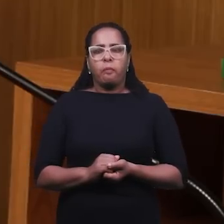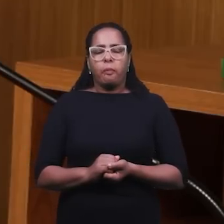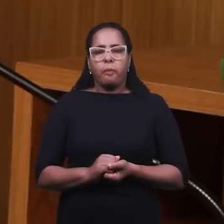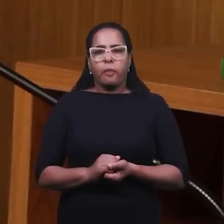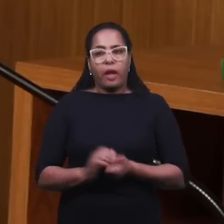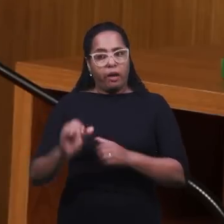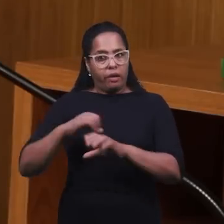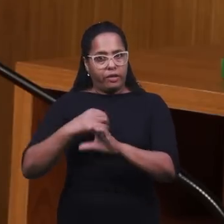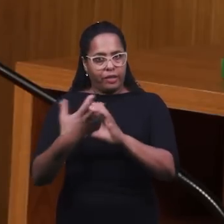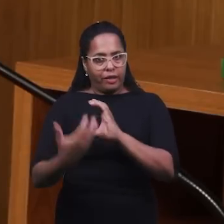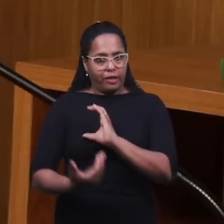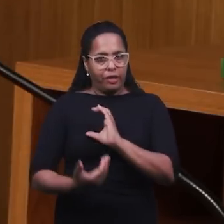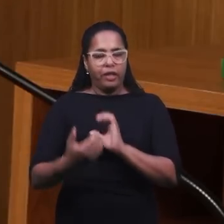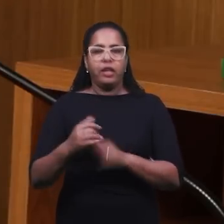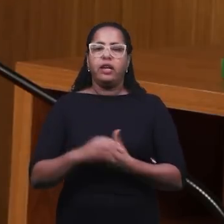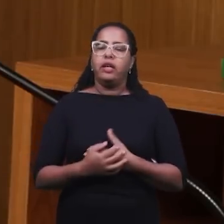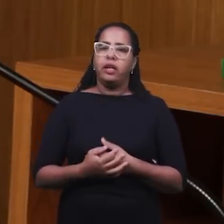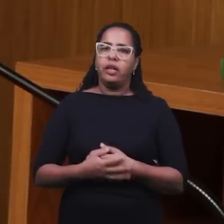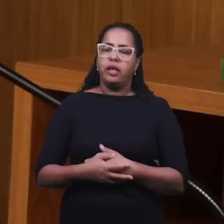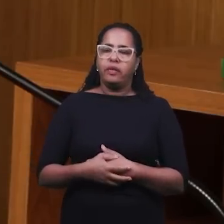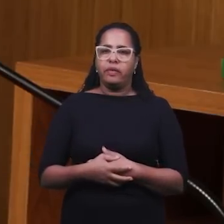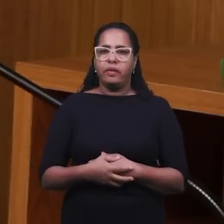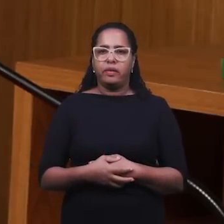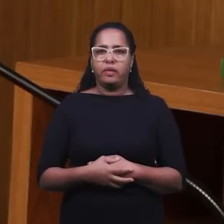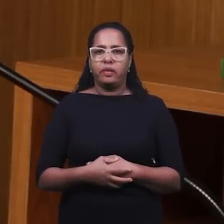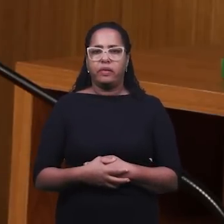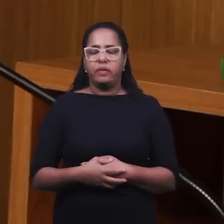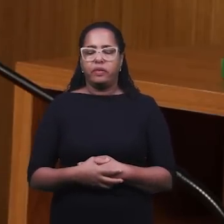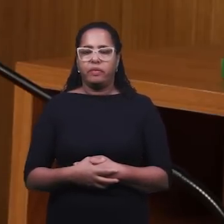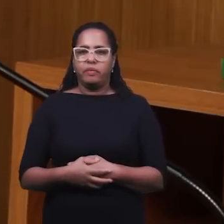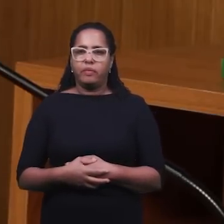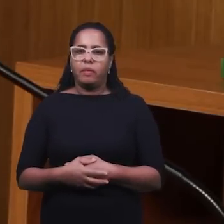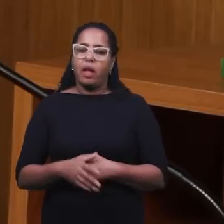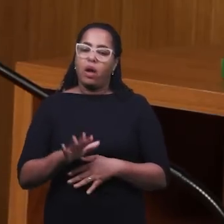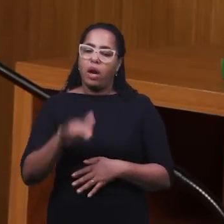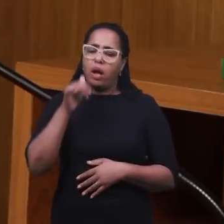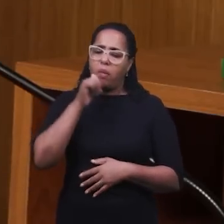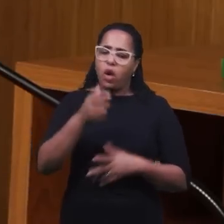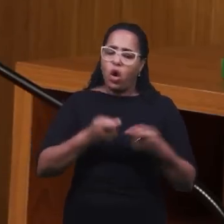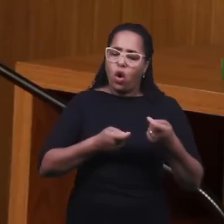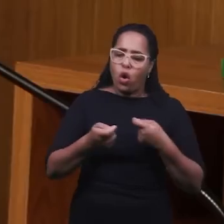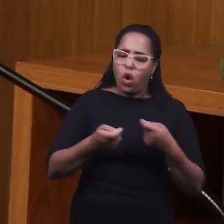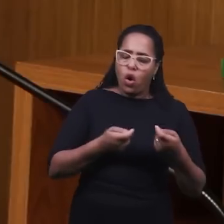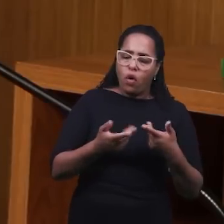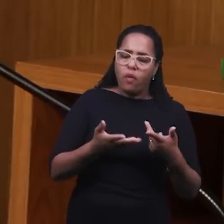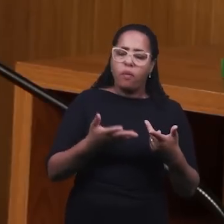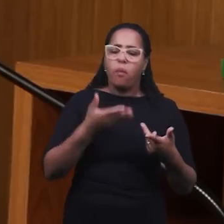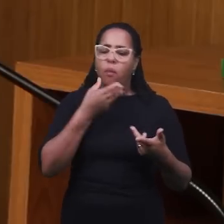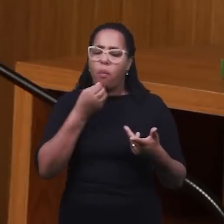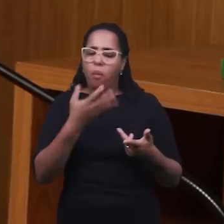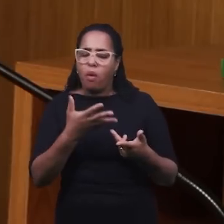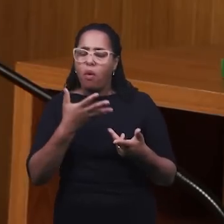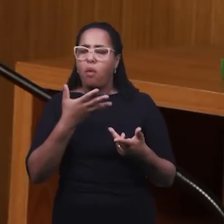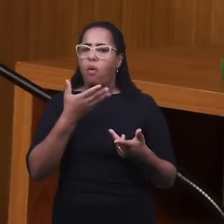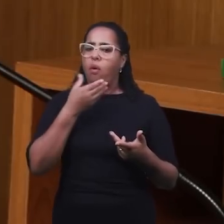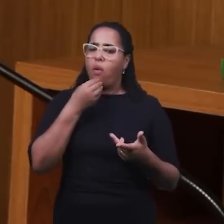certo conhecimento daquilo que ele vai viver dentro da igreja. A primeira coisa.